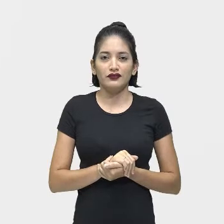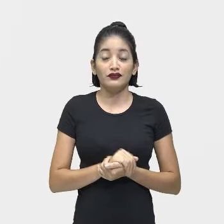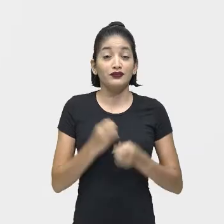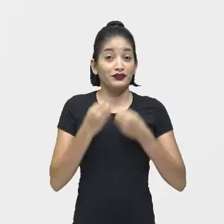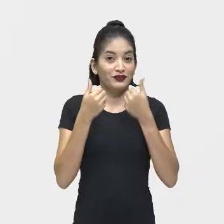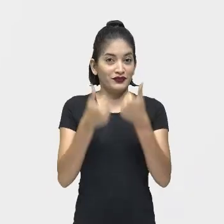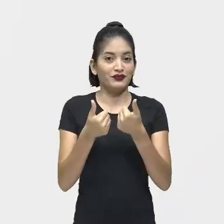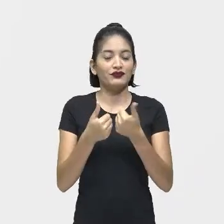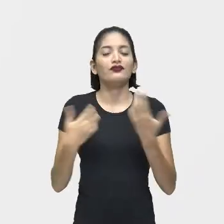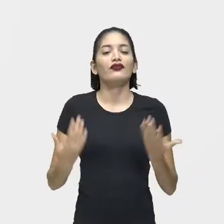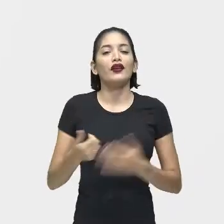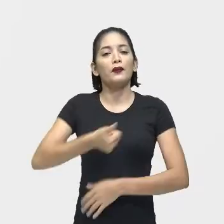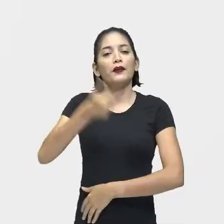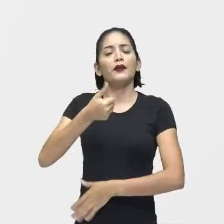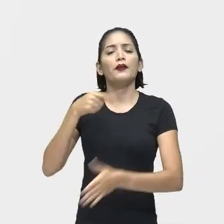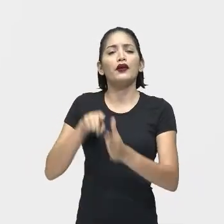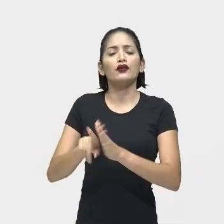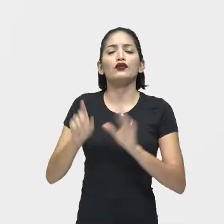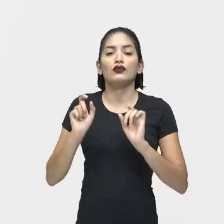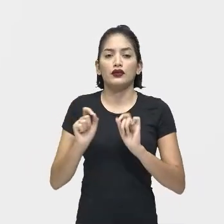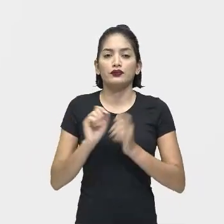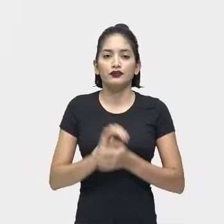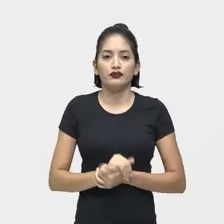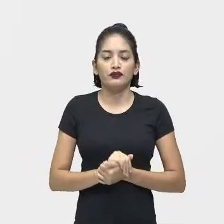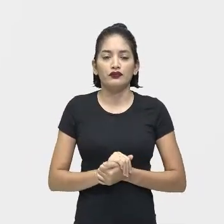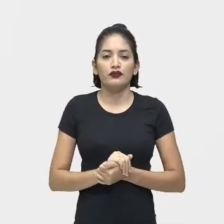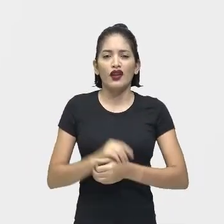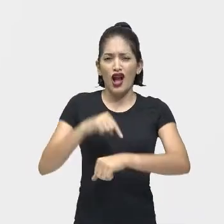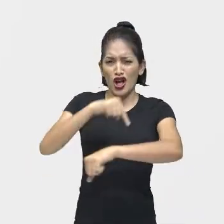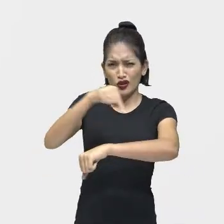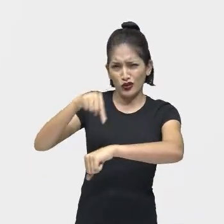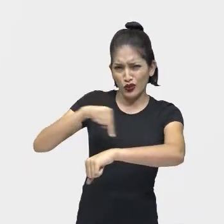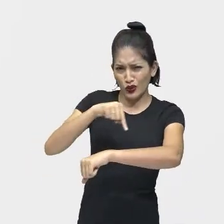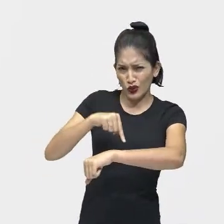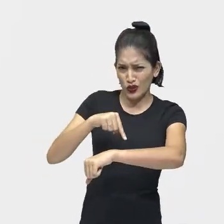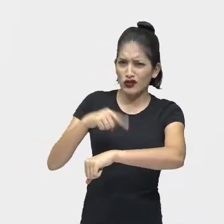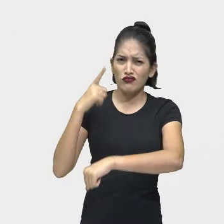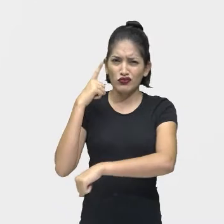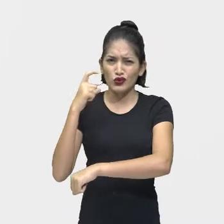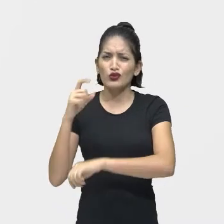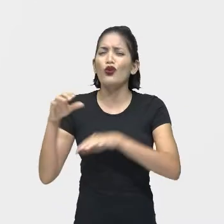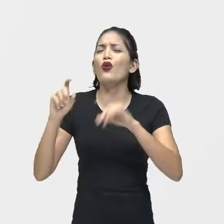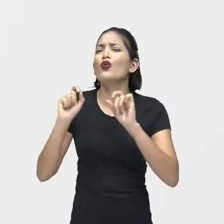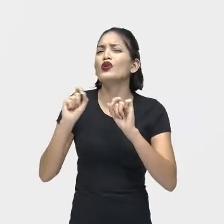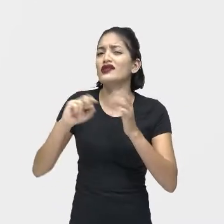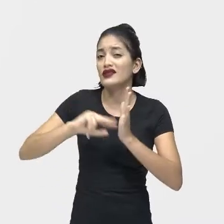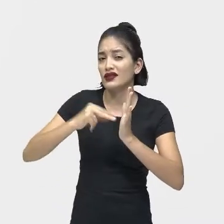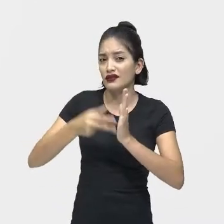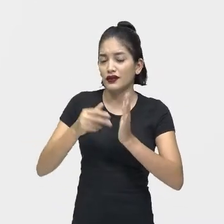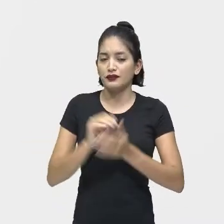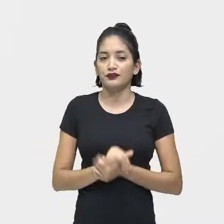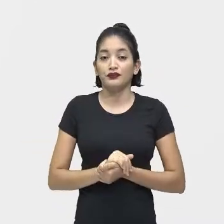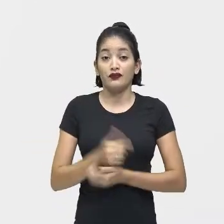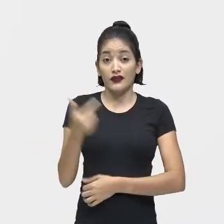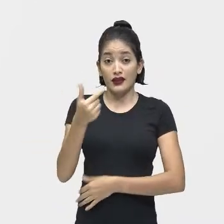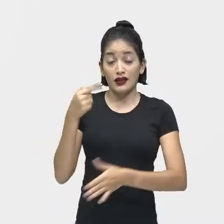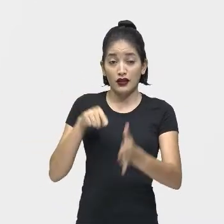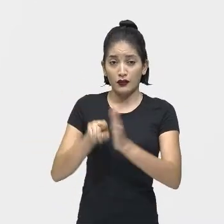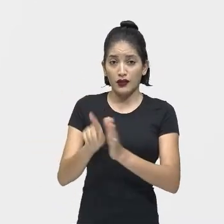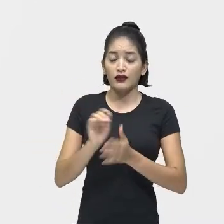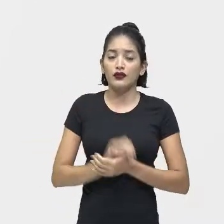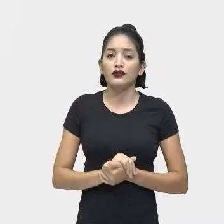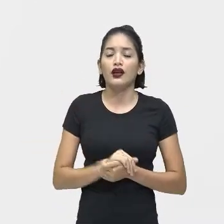Muito bem, a primeira questão tem: o que é a duração de um som? Aí a segunda: quanto